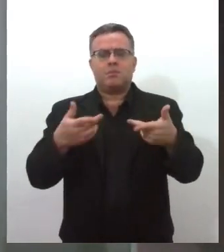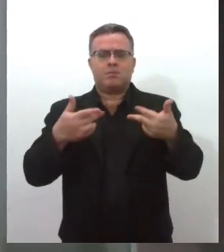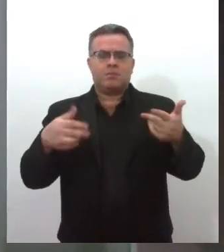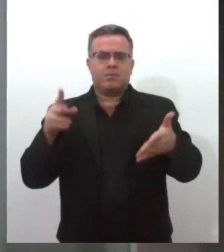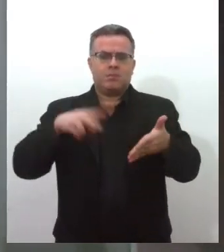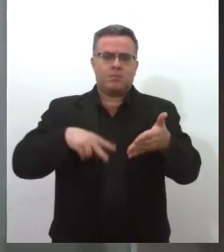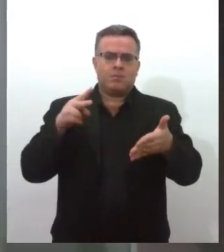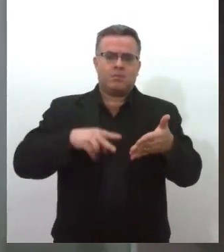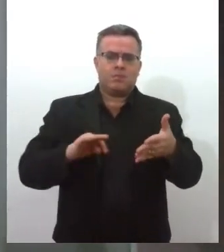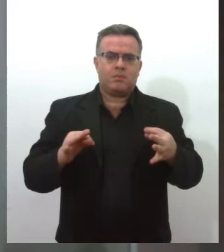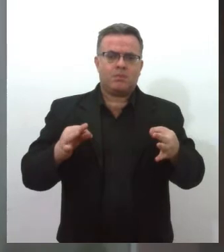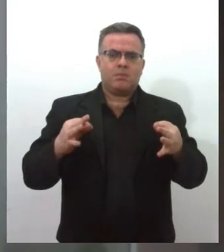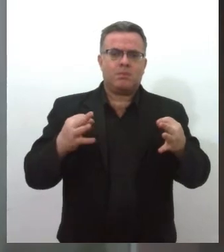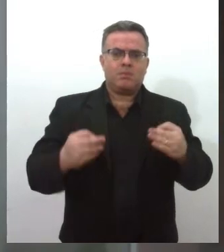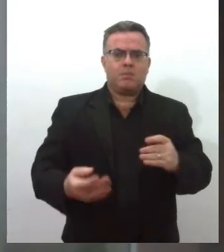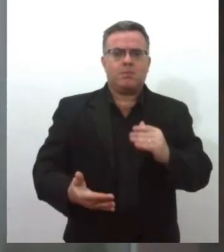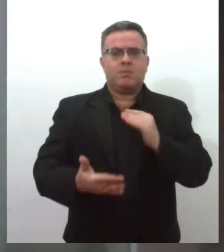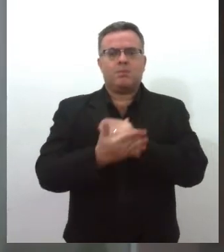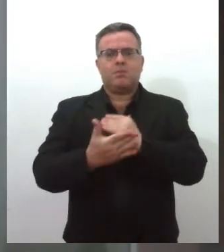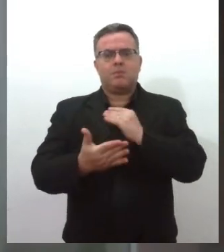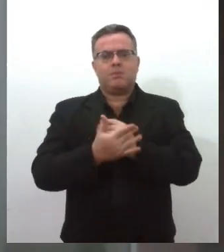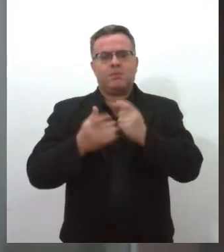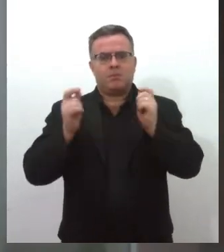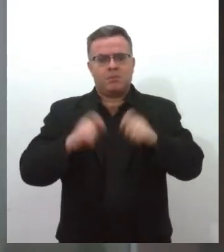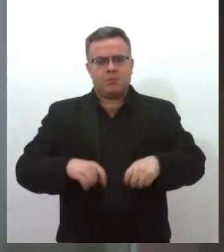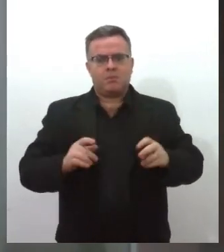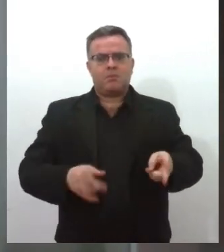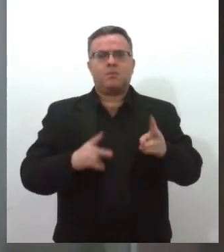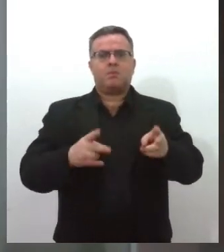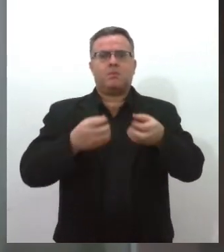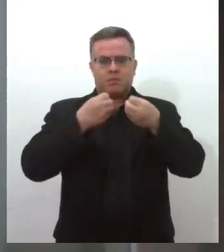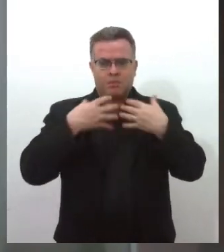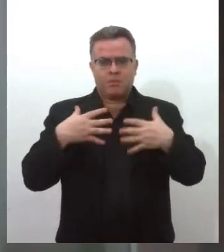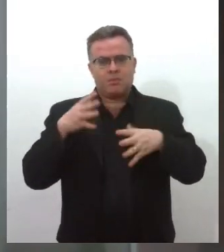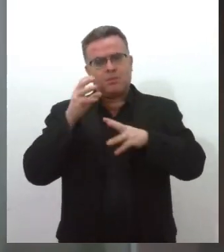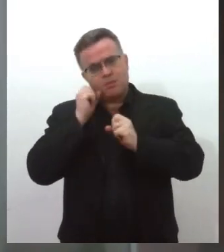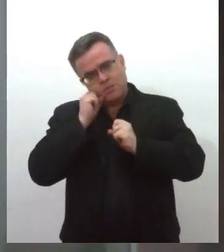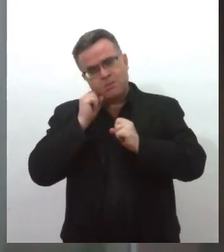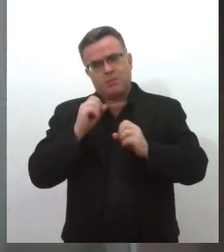leitura, tudo isso favorece e contribui para uma boa noite de sono.